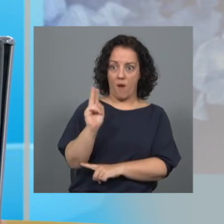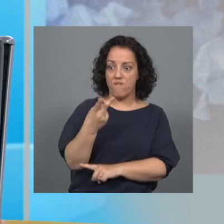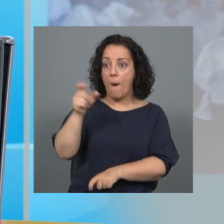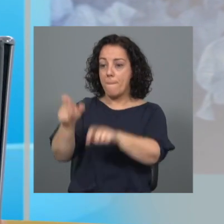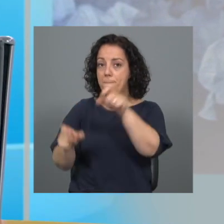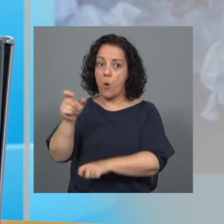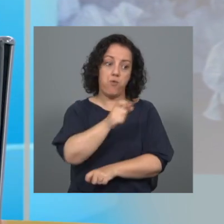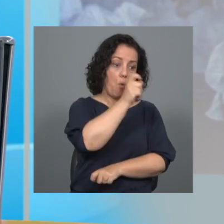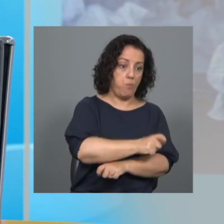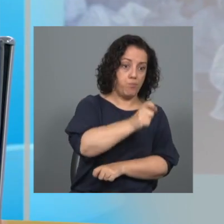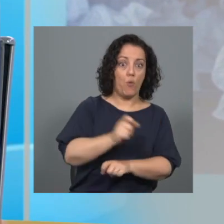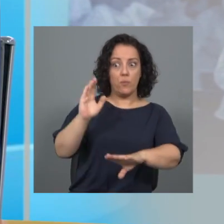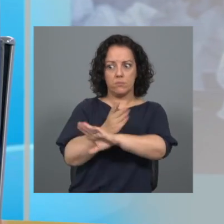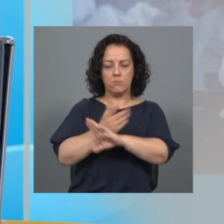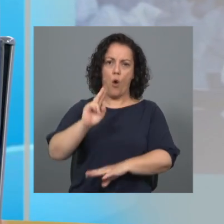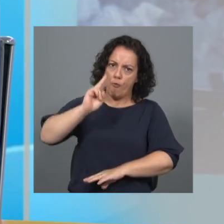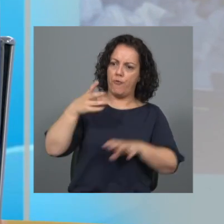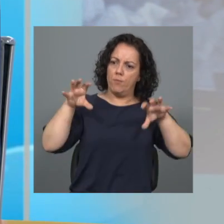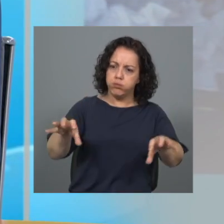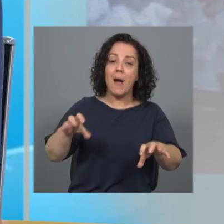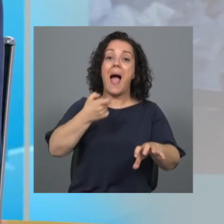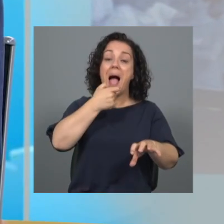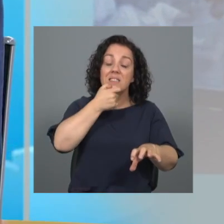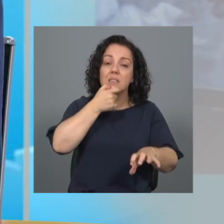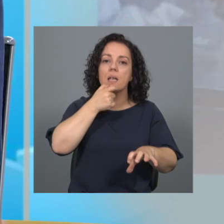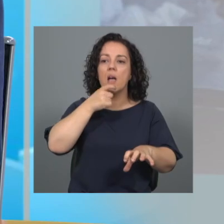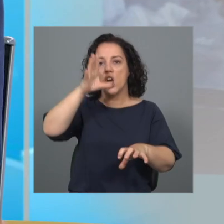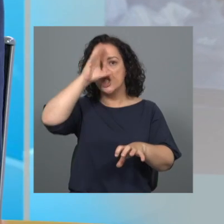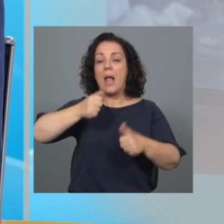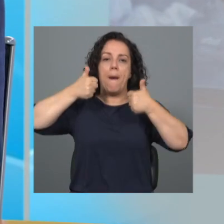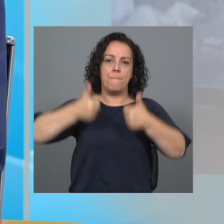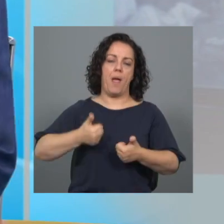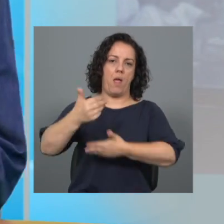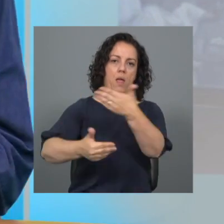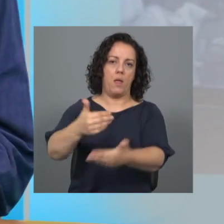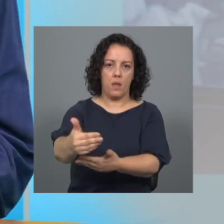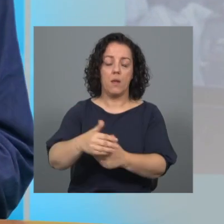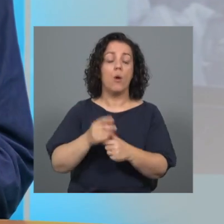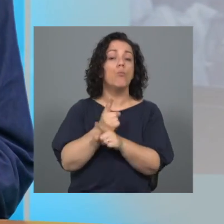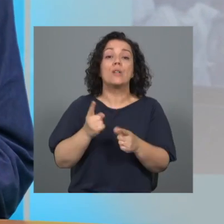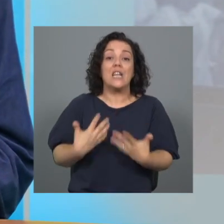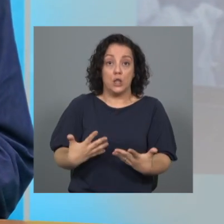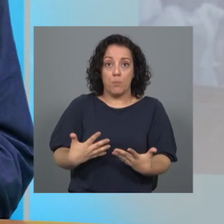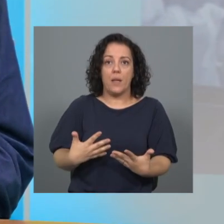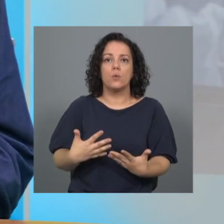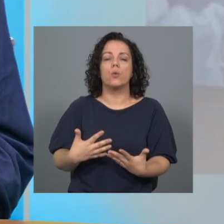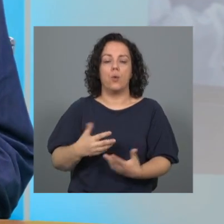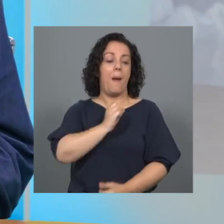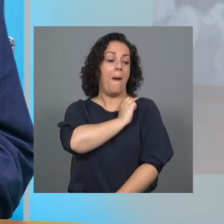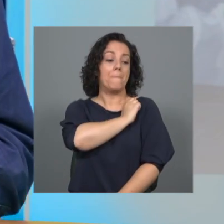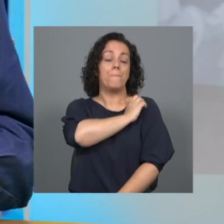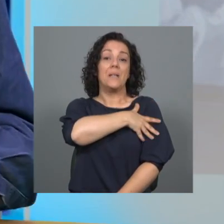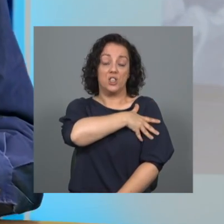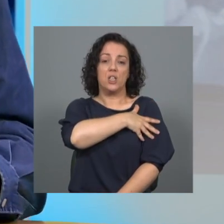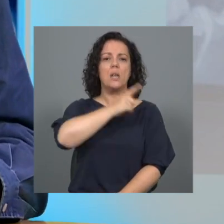dois Estados viáveis. Portanto, neste momento o que temos temos a autoridade palestiniana dividida, não